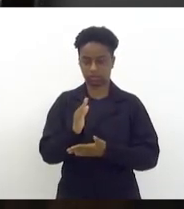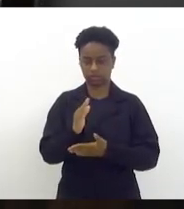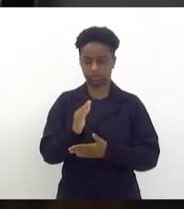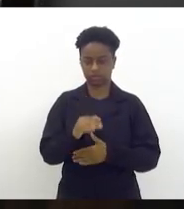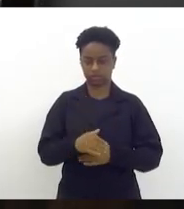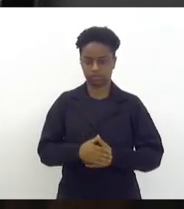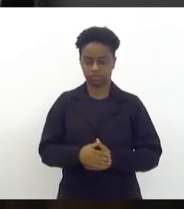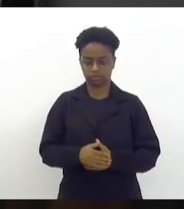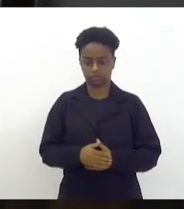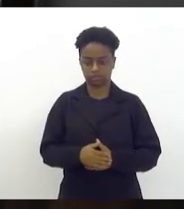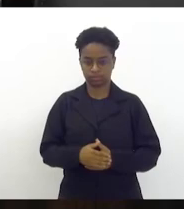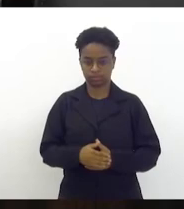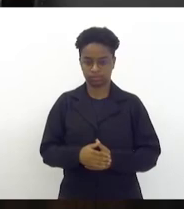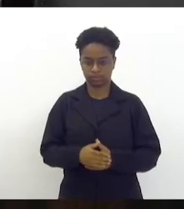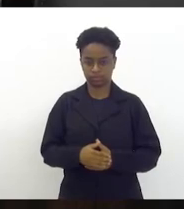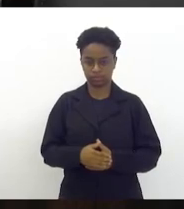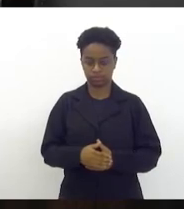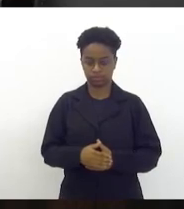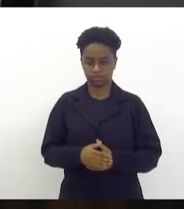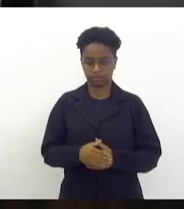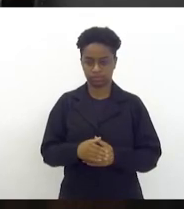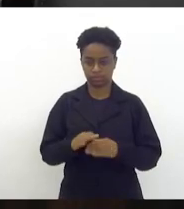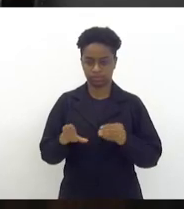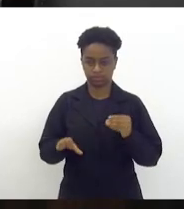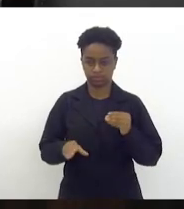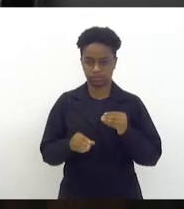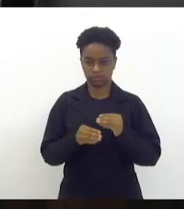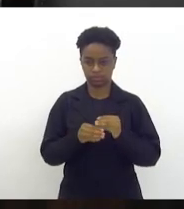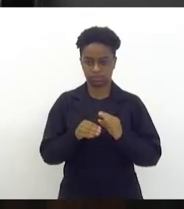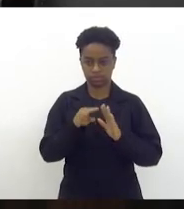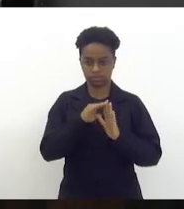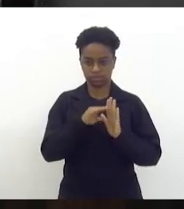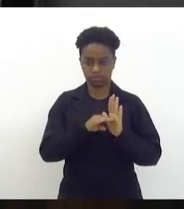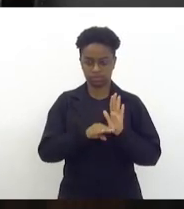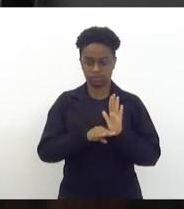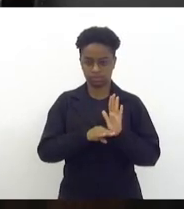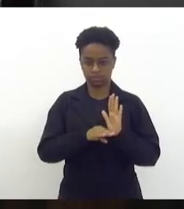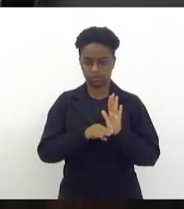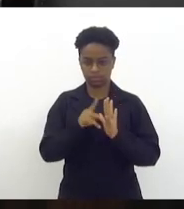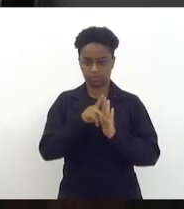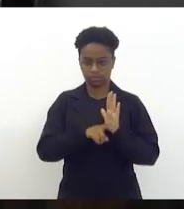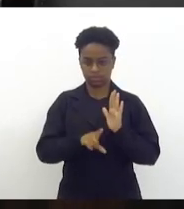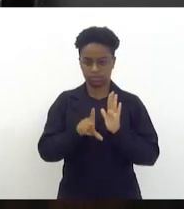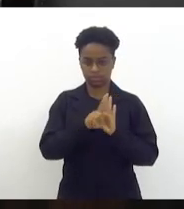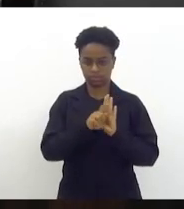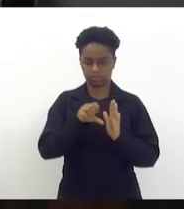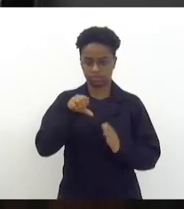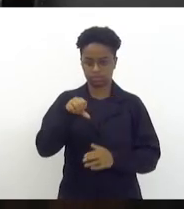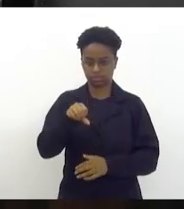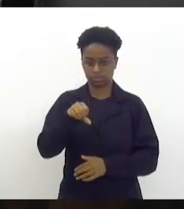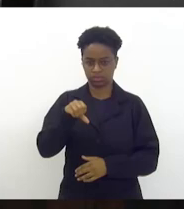Requerimento número, recusão de inclusão da ordem do dia, projeto de lei